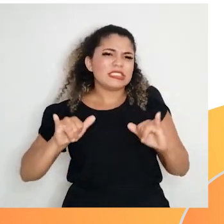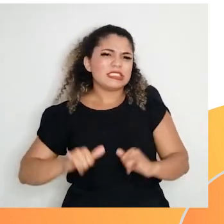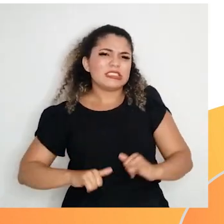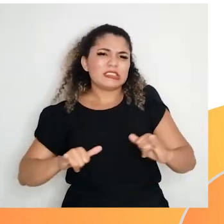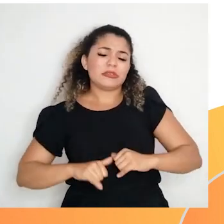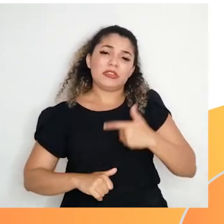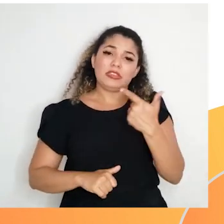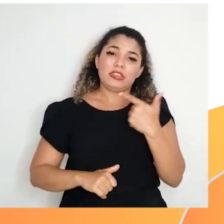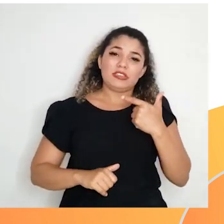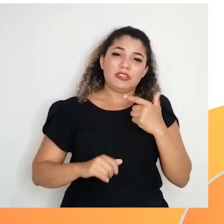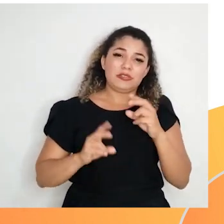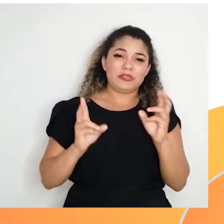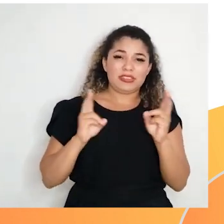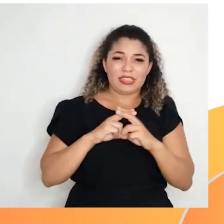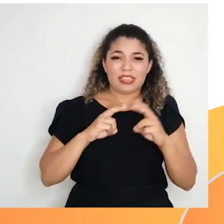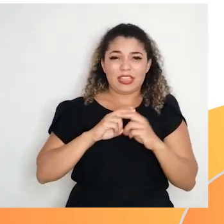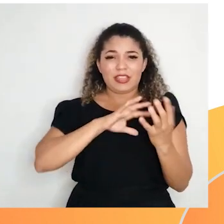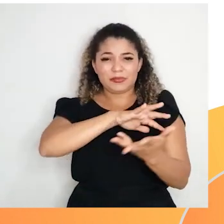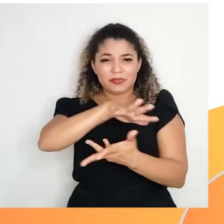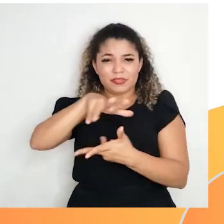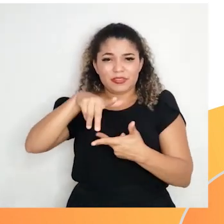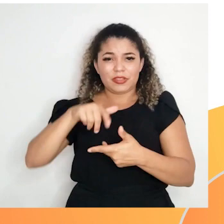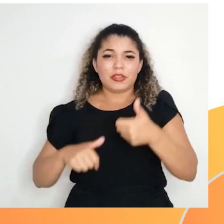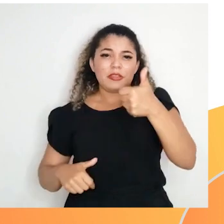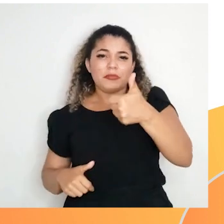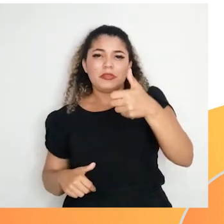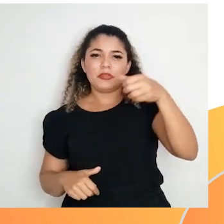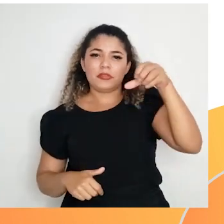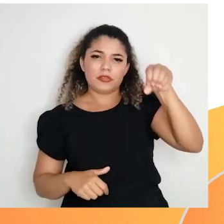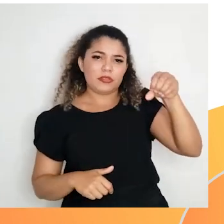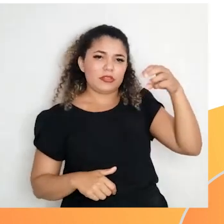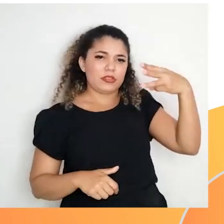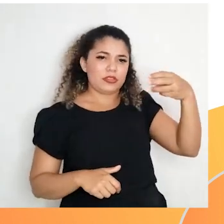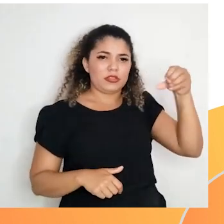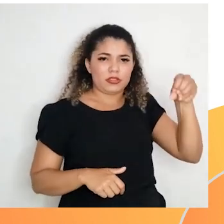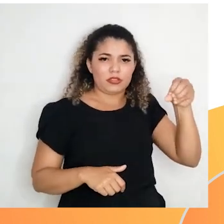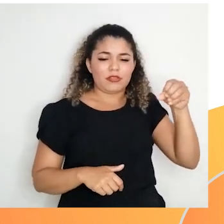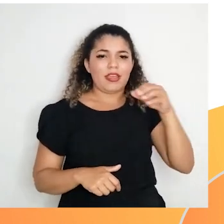da Segunda Guerra Mundial, 1939 a